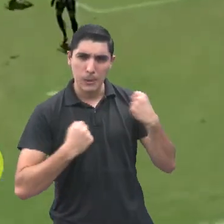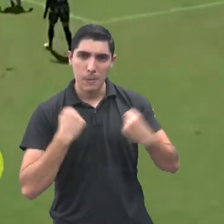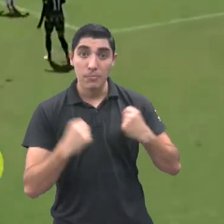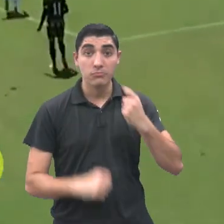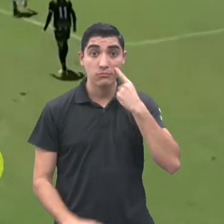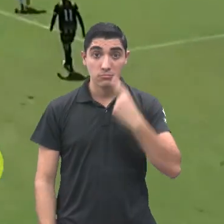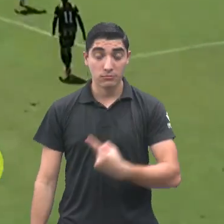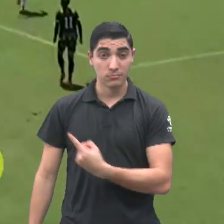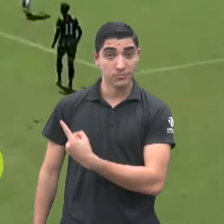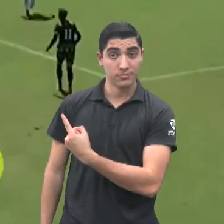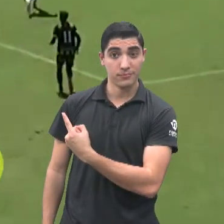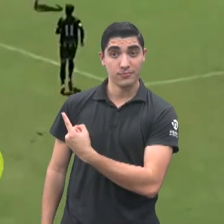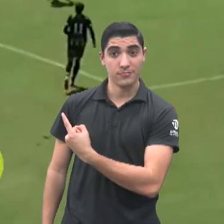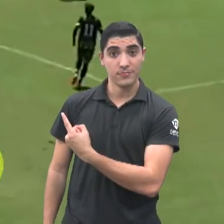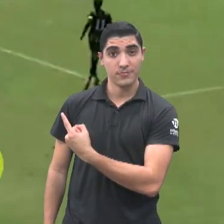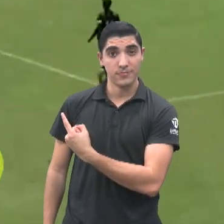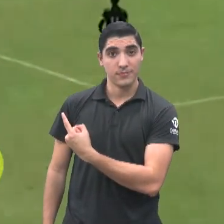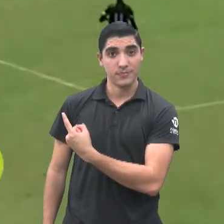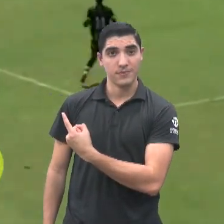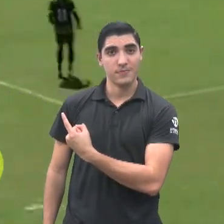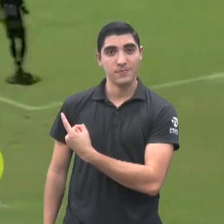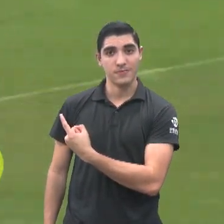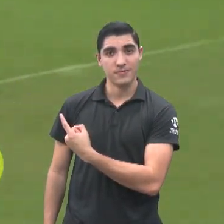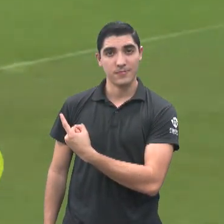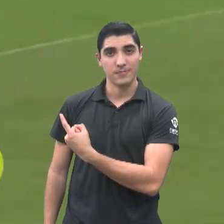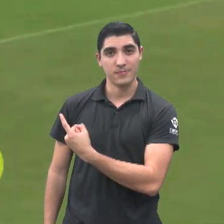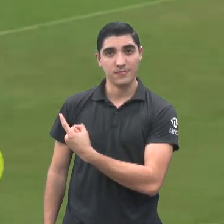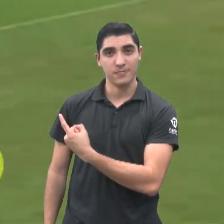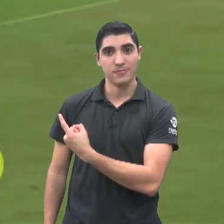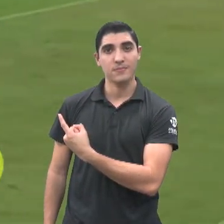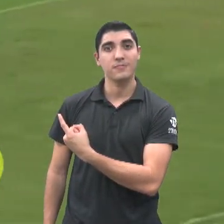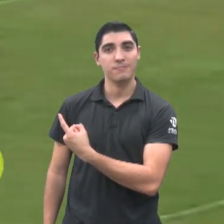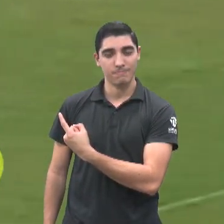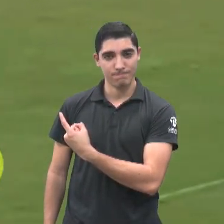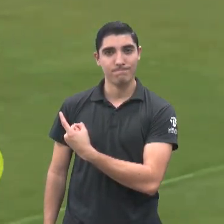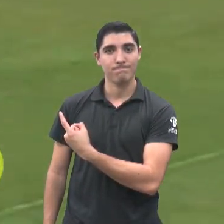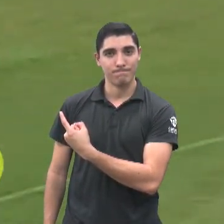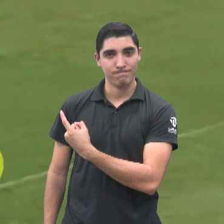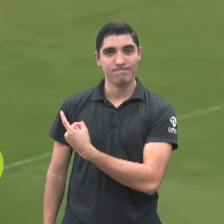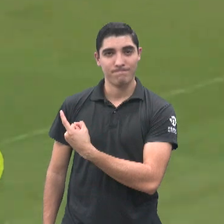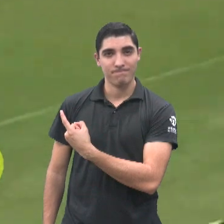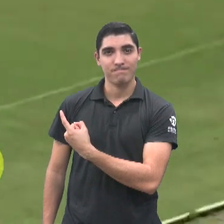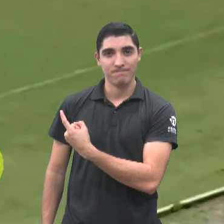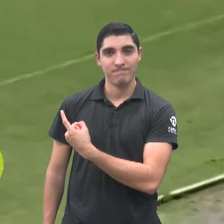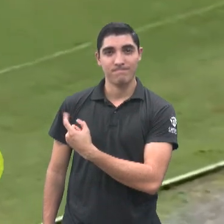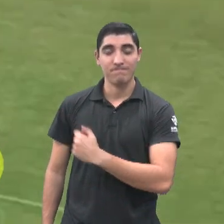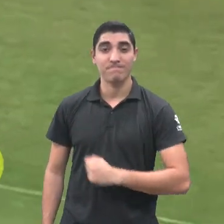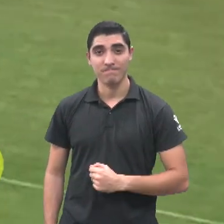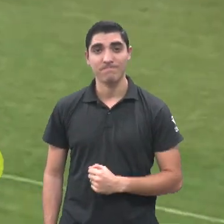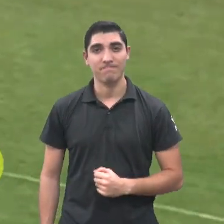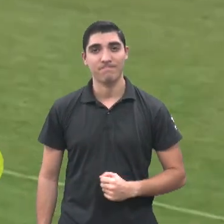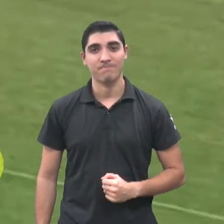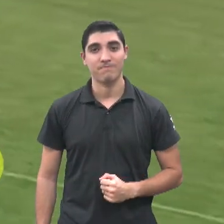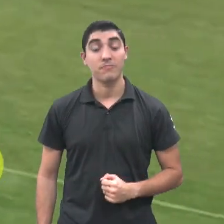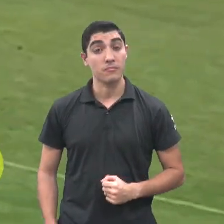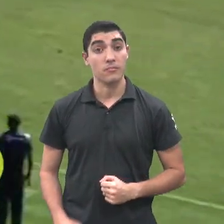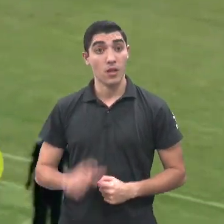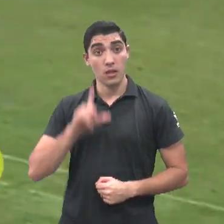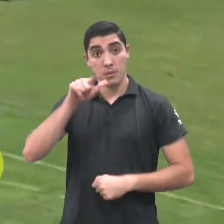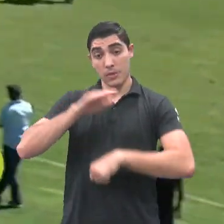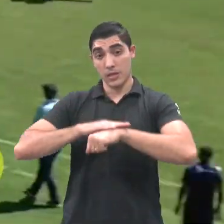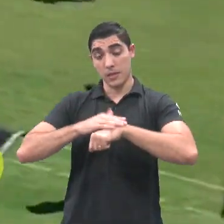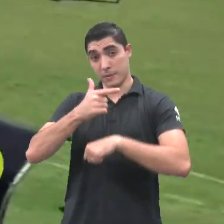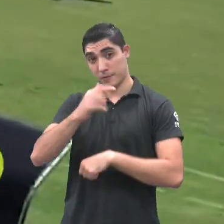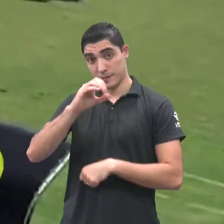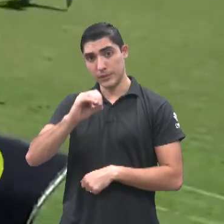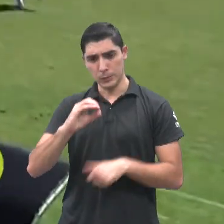Gomes recebeu na esquerda, na entrada da área e mandou o sapato. Luan caiu para fazer a defesa. Aos 20,